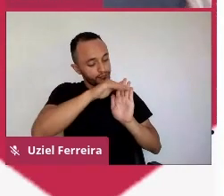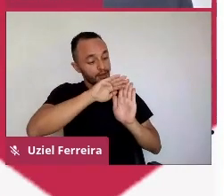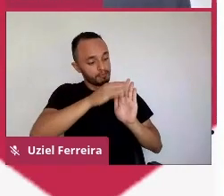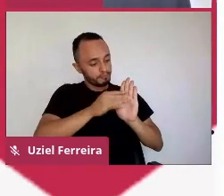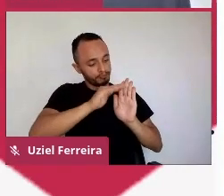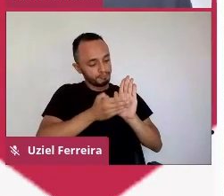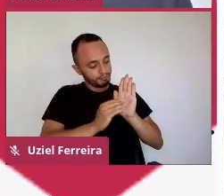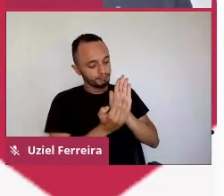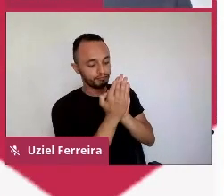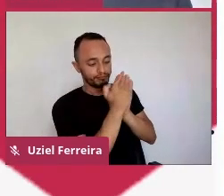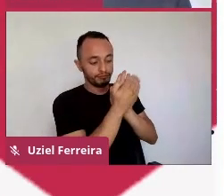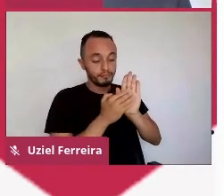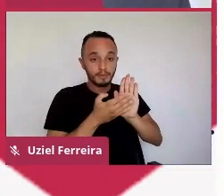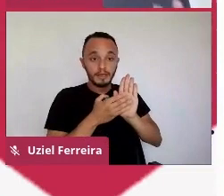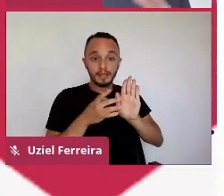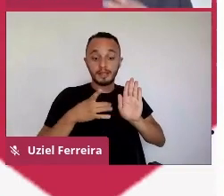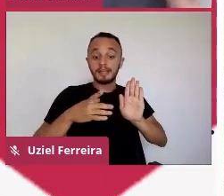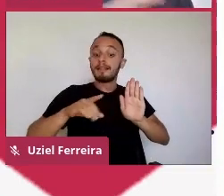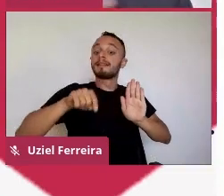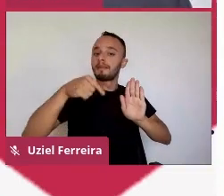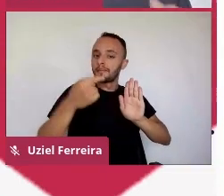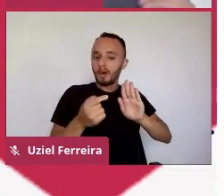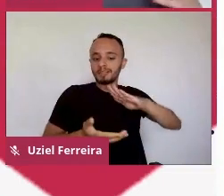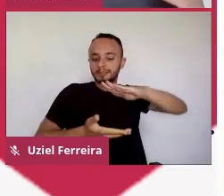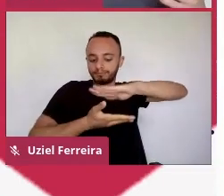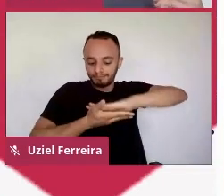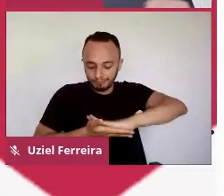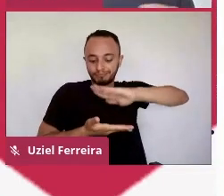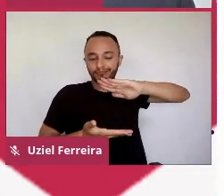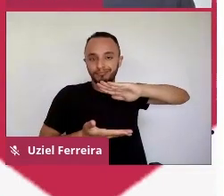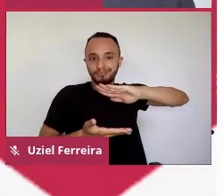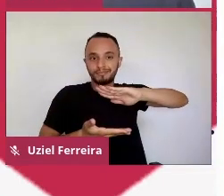são serigrafia. E os rótulos,